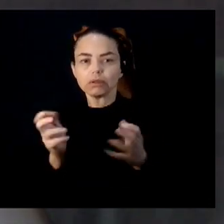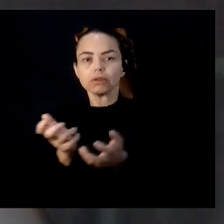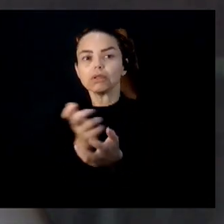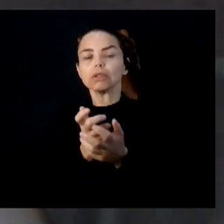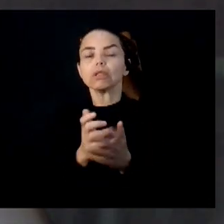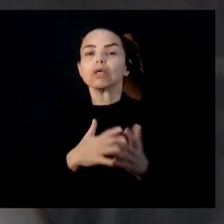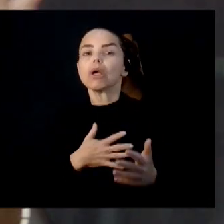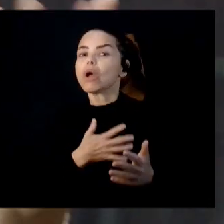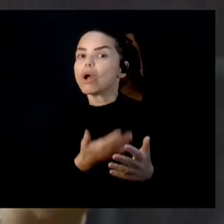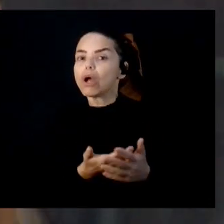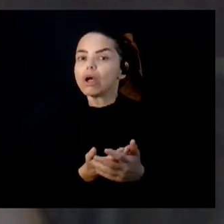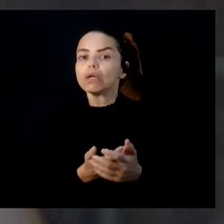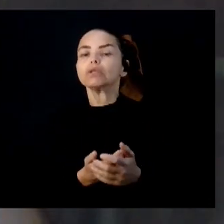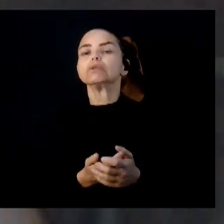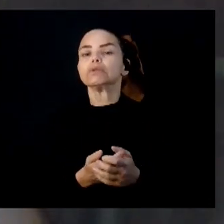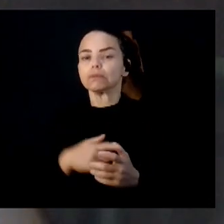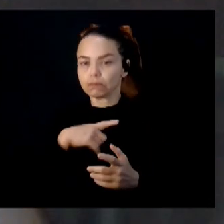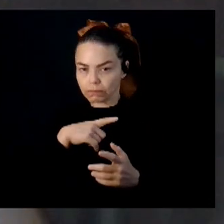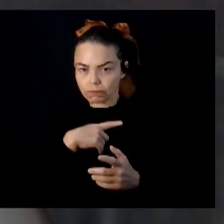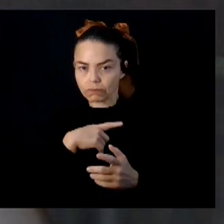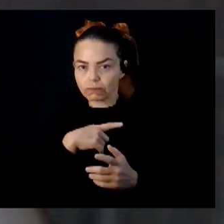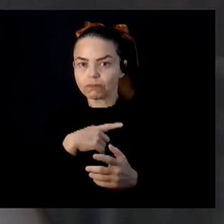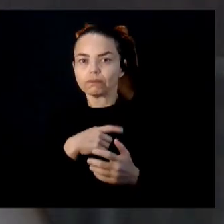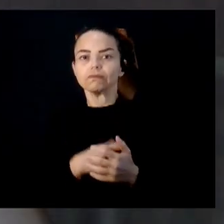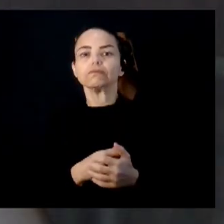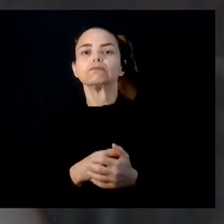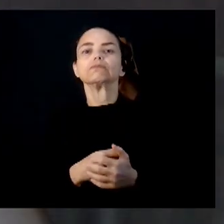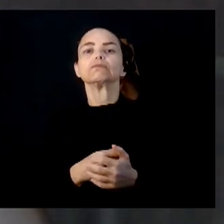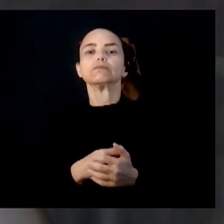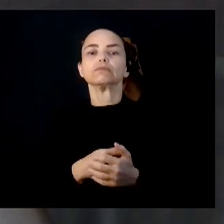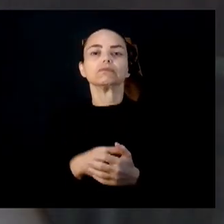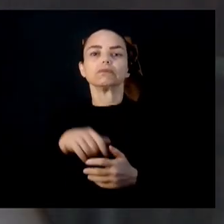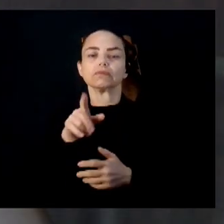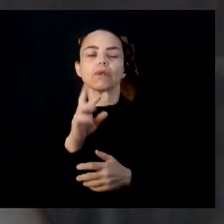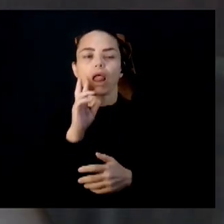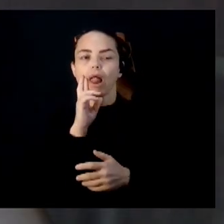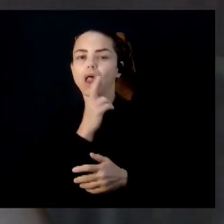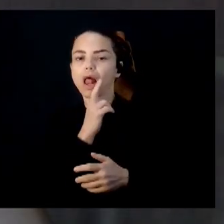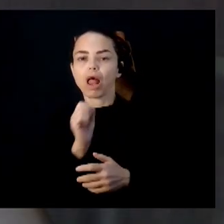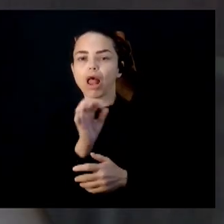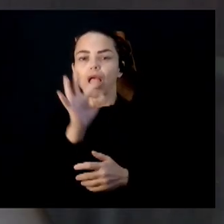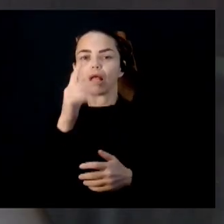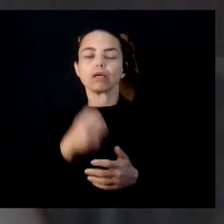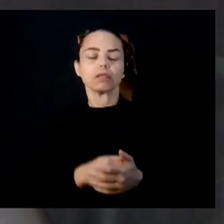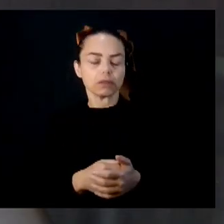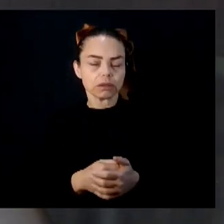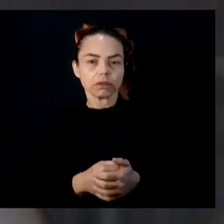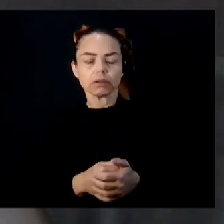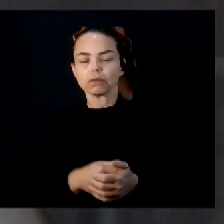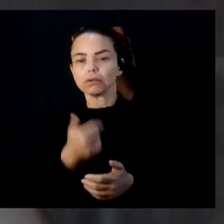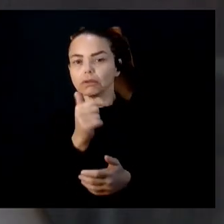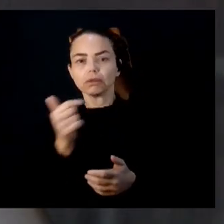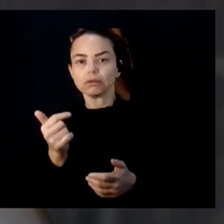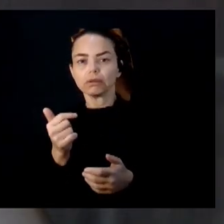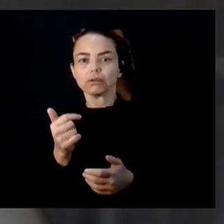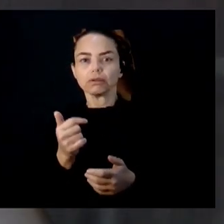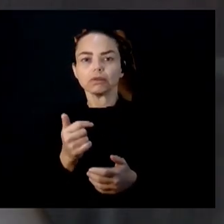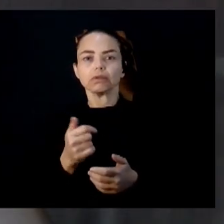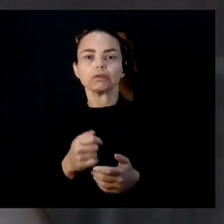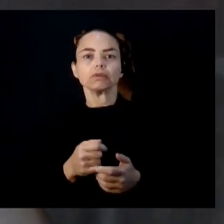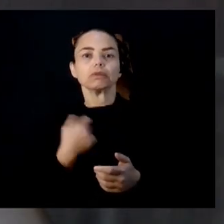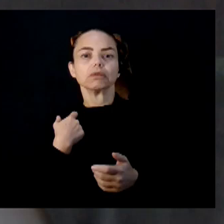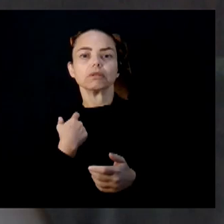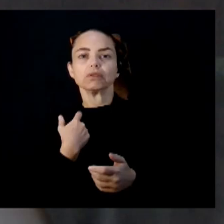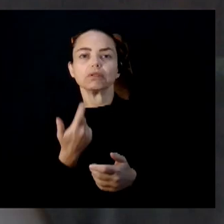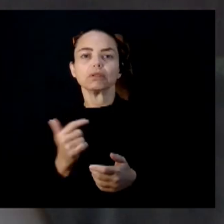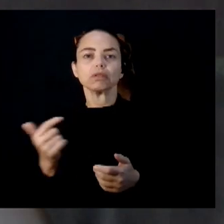a não ser que também tenha essa questão, que nem eu falei, ou ir num restaurante caríssimo e também não ter, para além da intimidade que a Karina falou, não